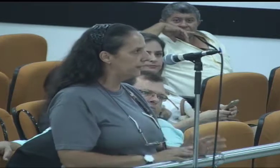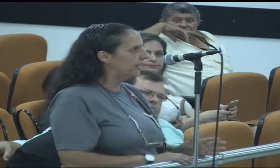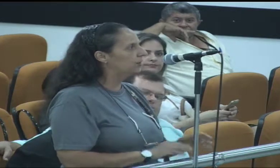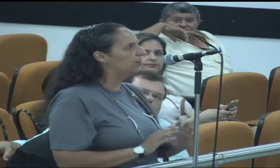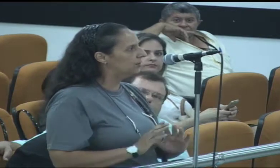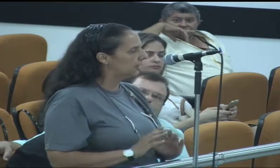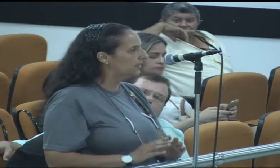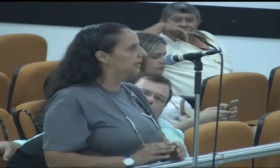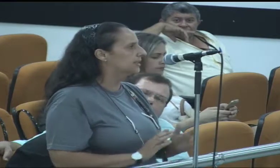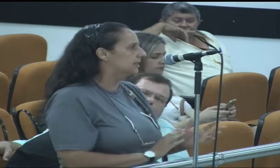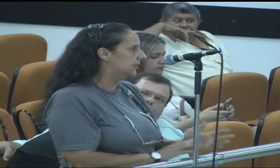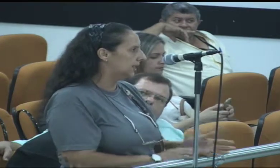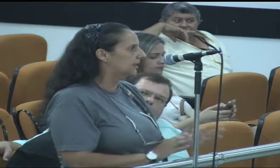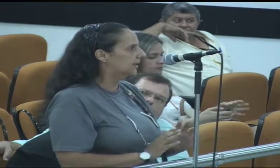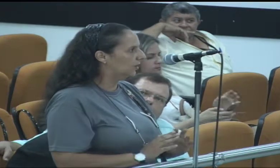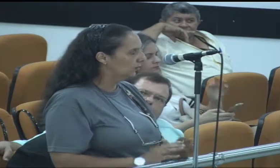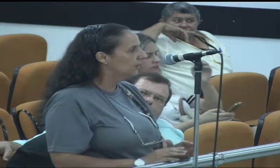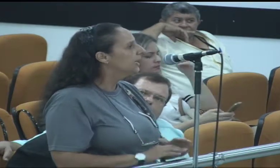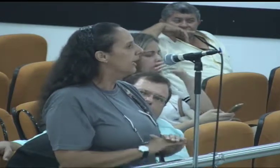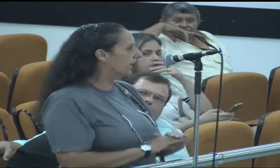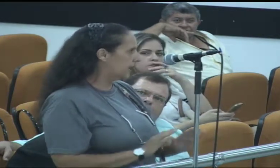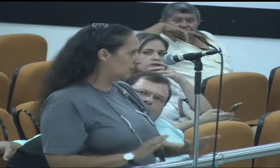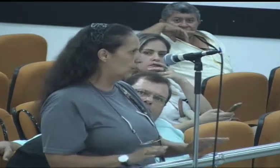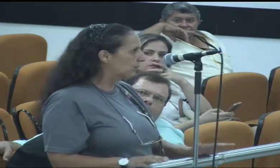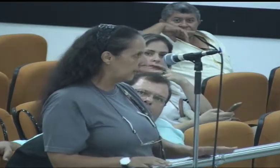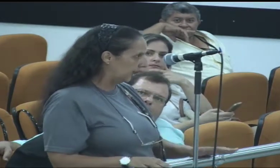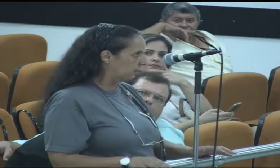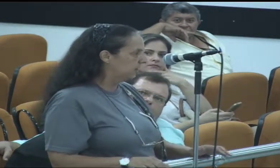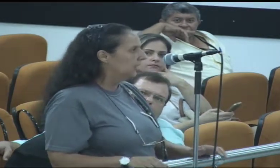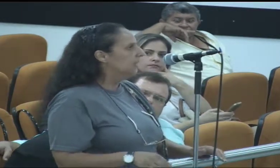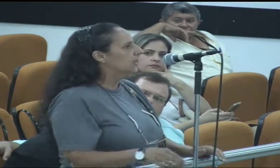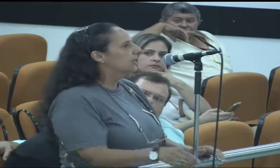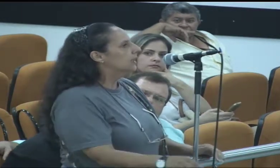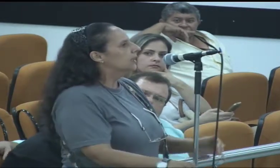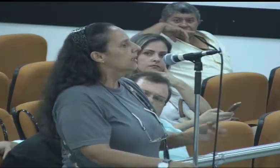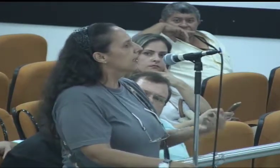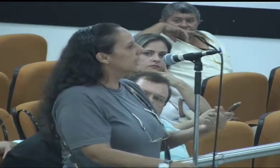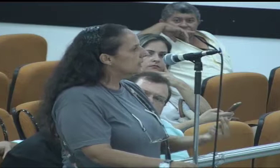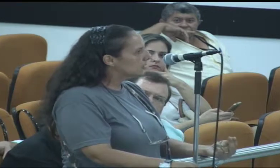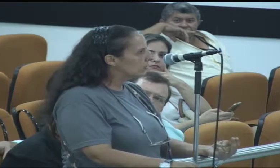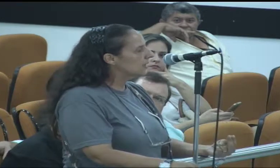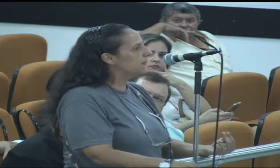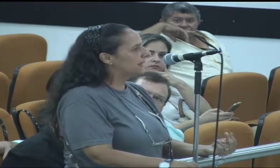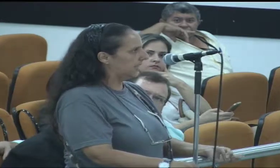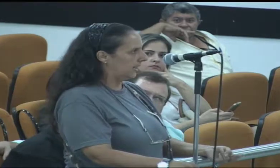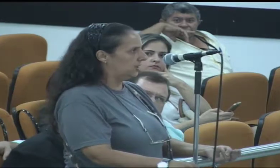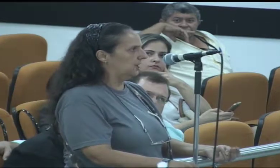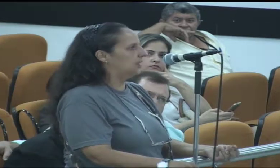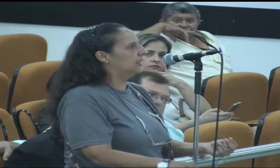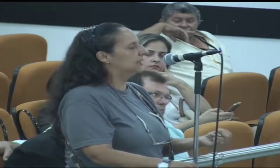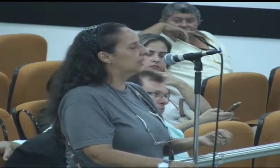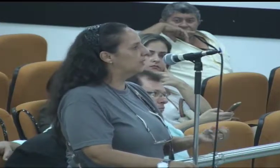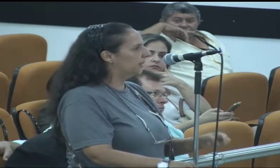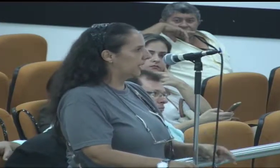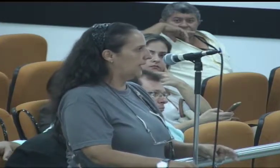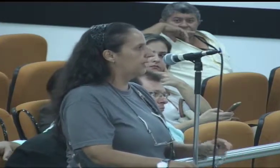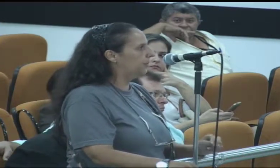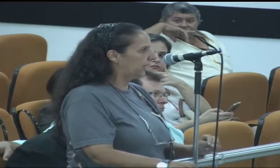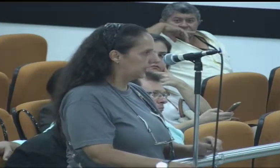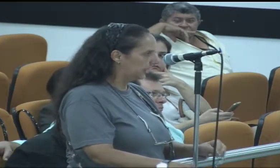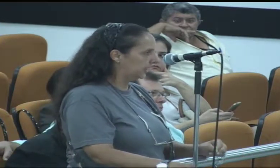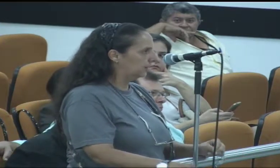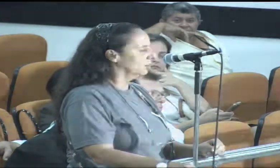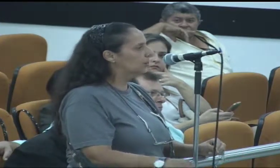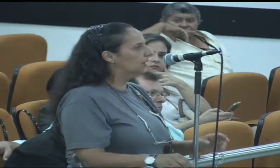foi feito, tudo certinho, as necessidades de cada um, é caso consumado. Essas 2 passagens que está sendo liberada